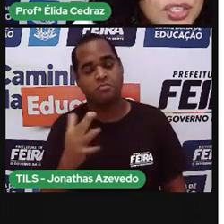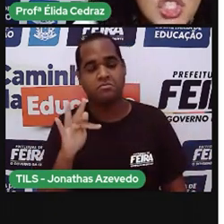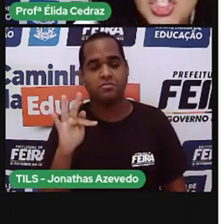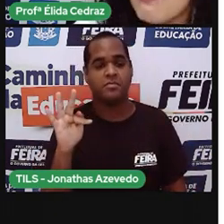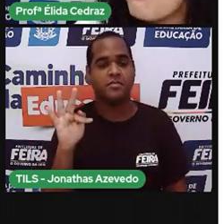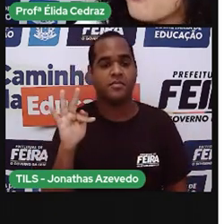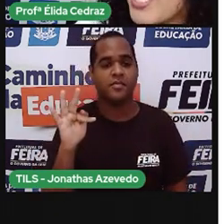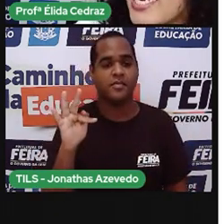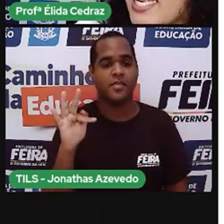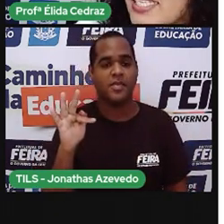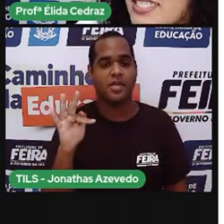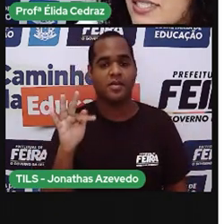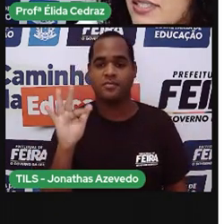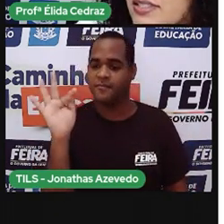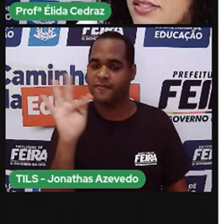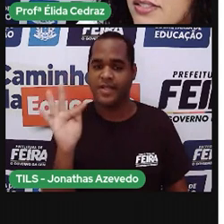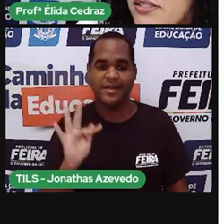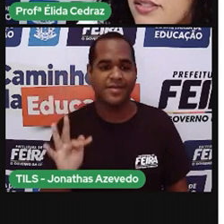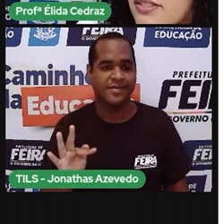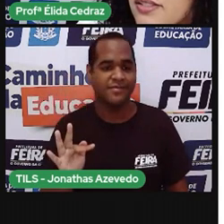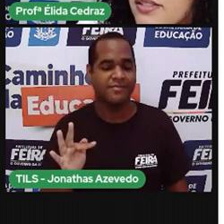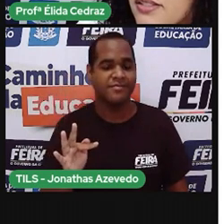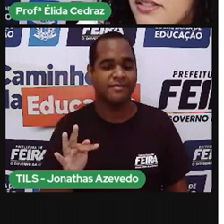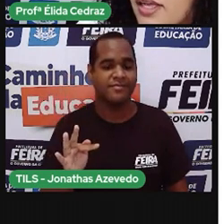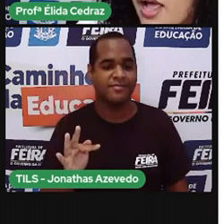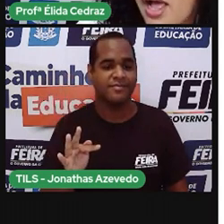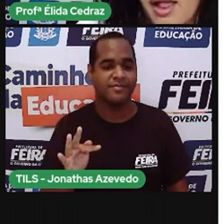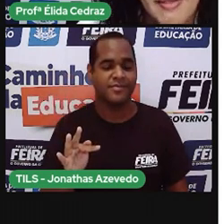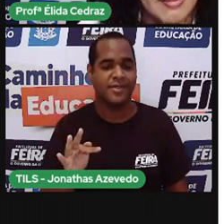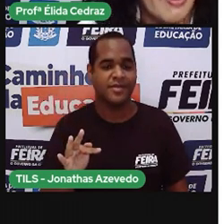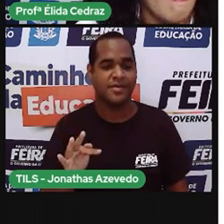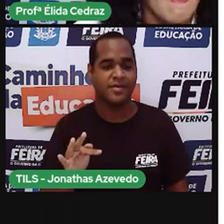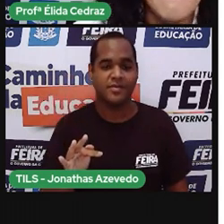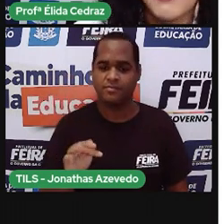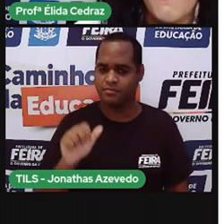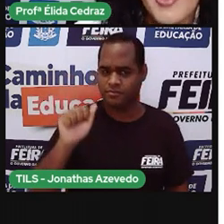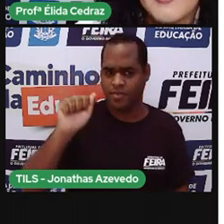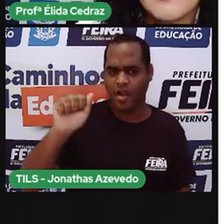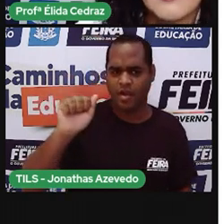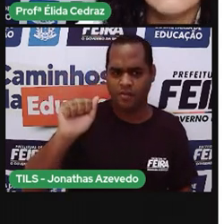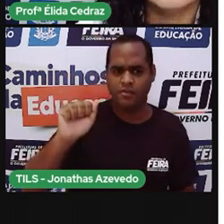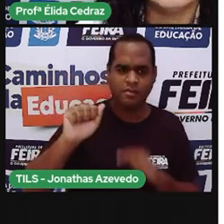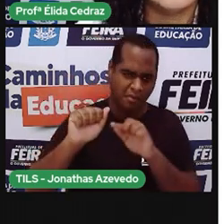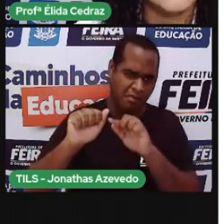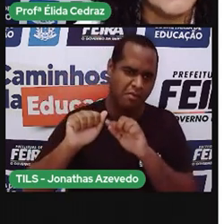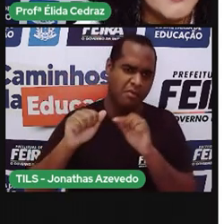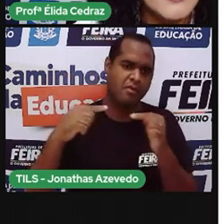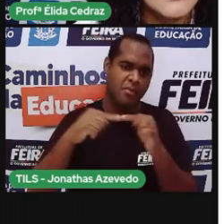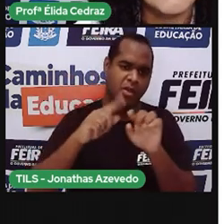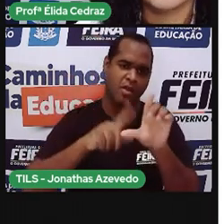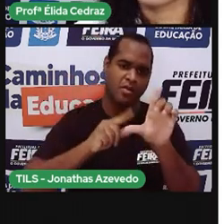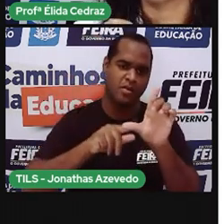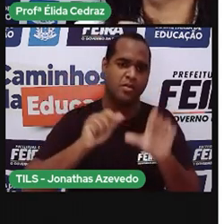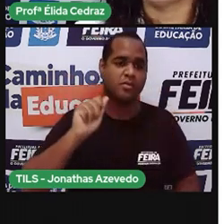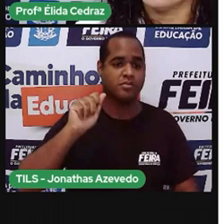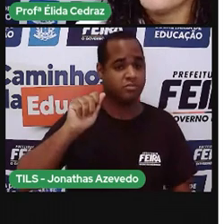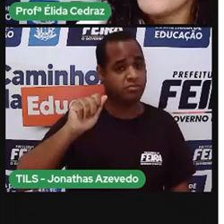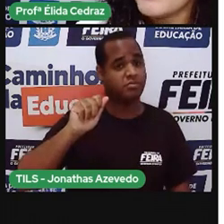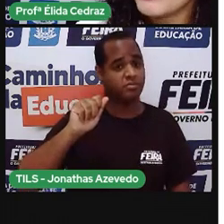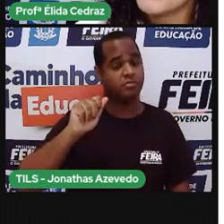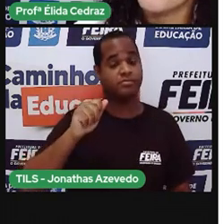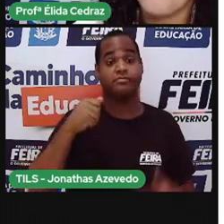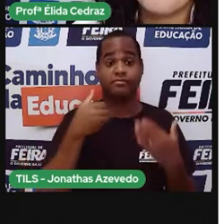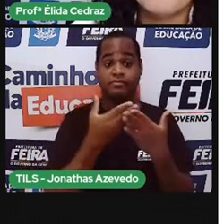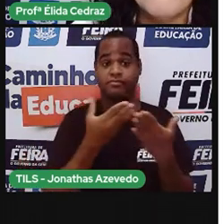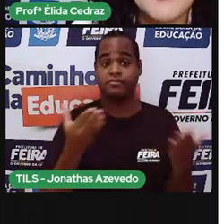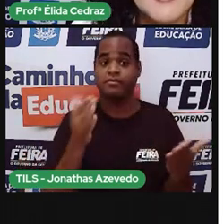f de pele e a letra lá pro é vida isso mesmo